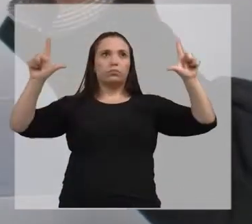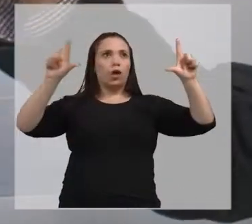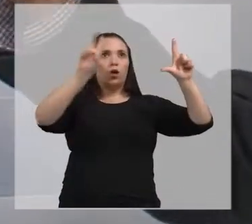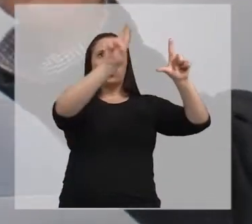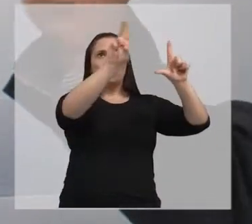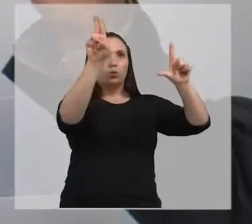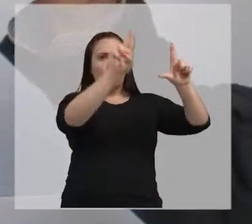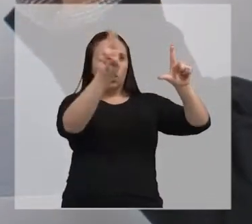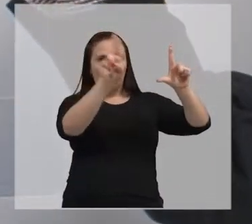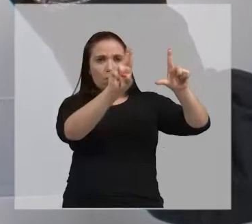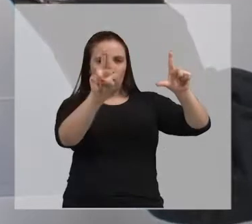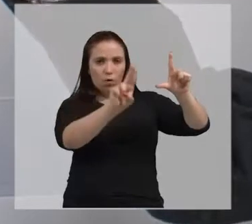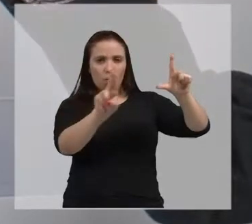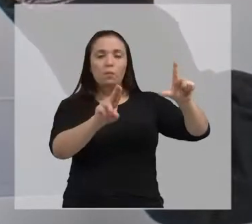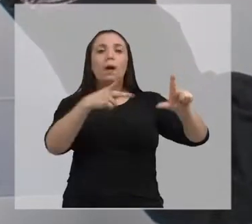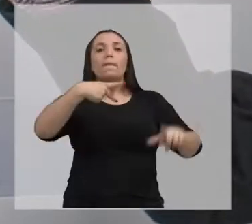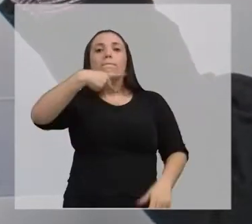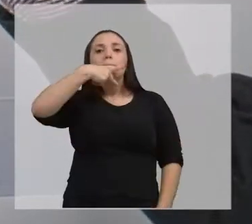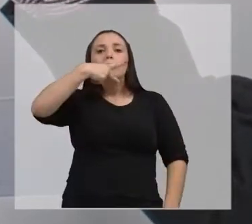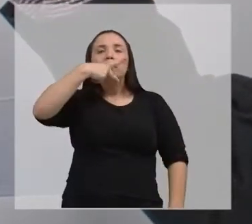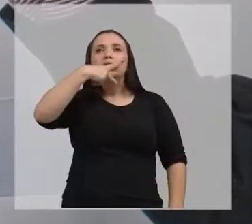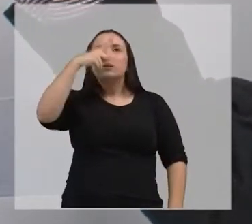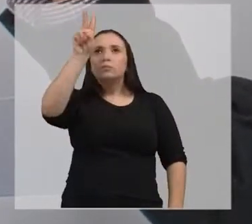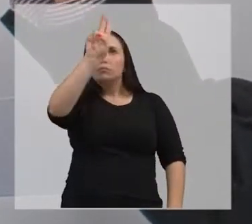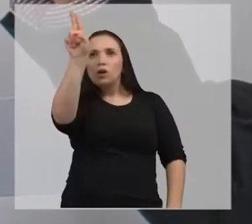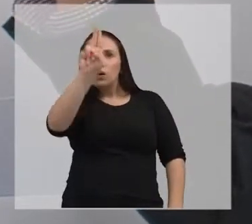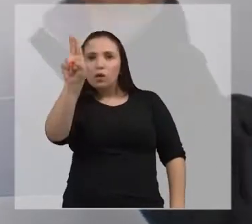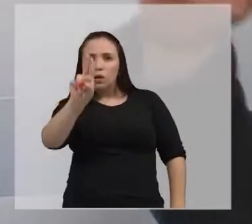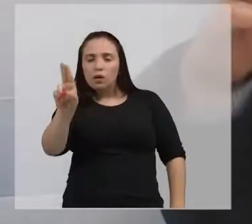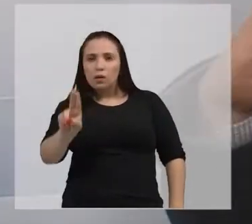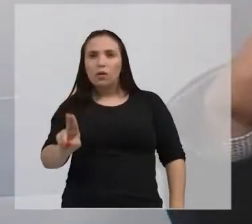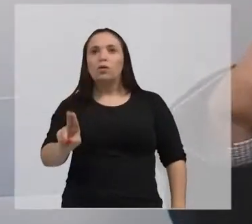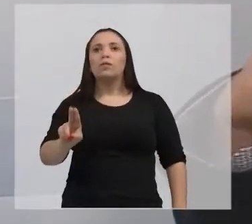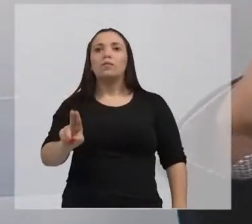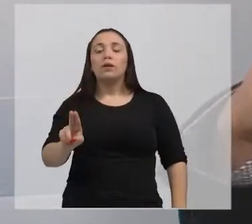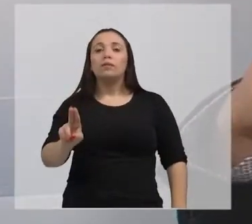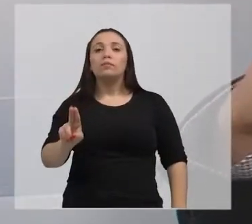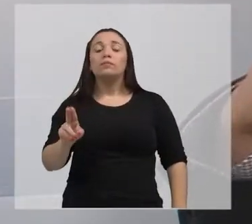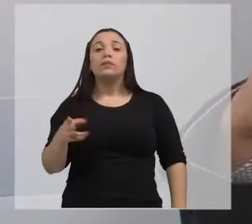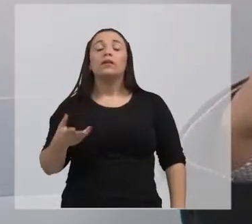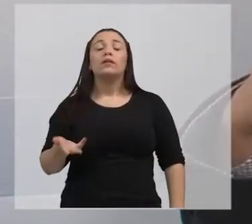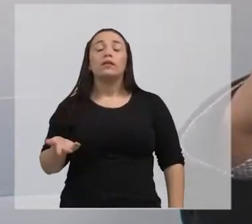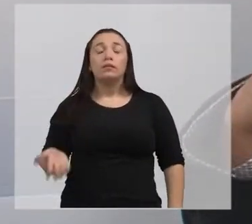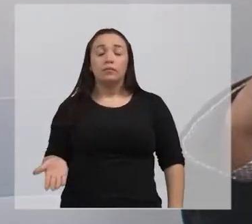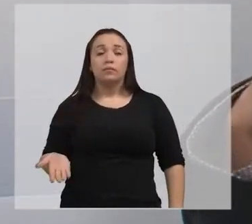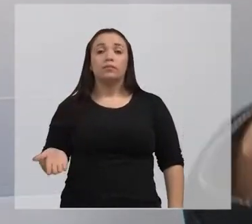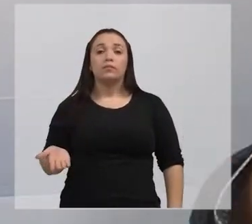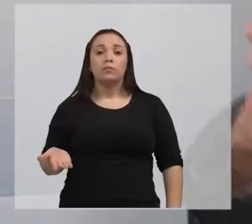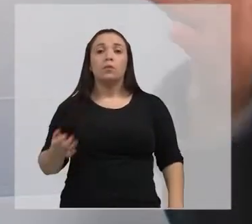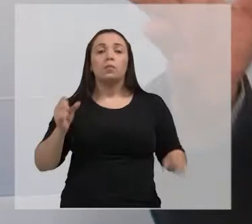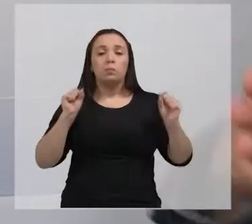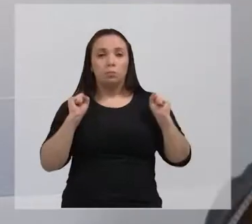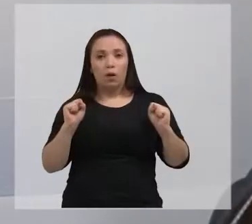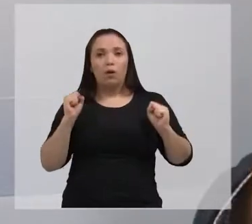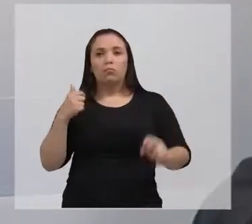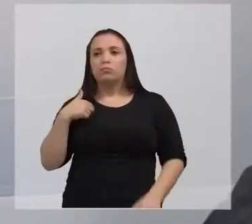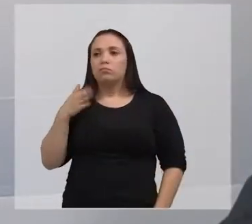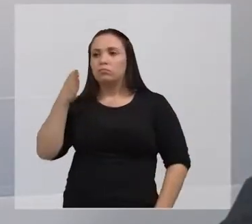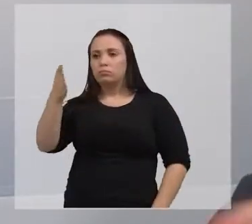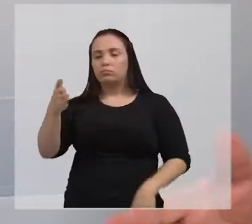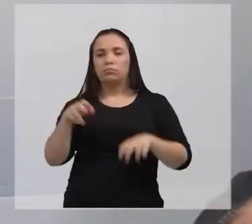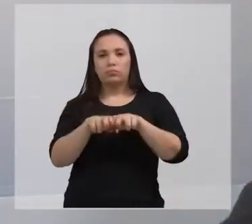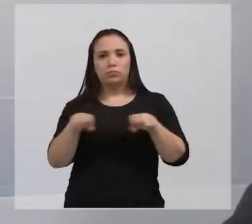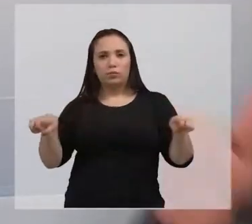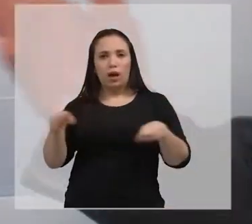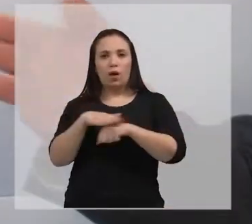Partidos, no caso do Senado, muitas vezes é mais o Estado, da qual ele pertence. O que é que acontece? Você pode chegar à mesa e dizer, eu quero que mude